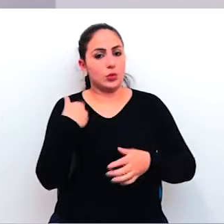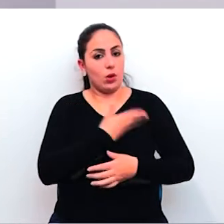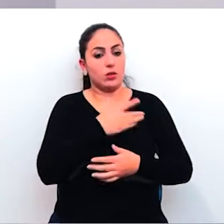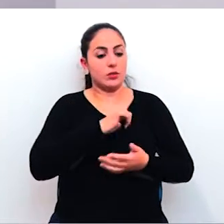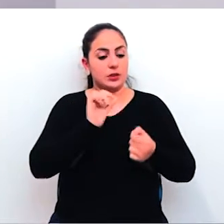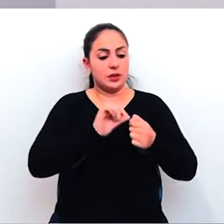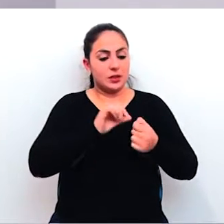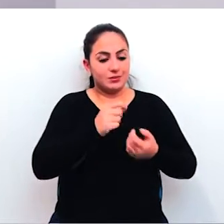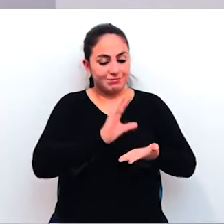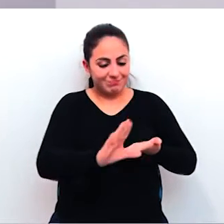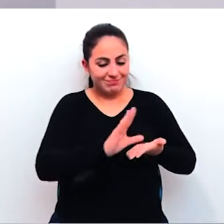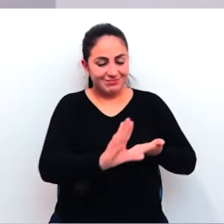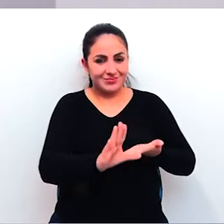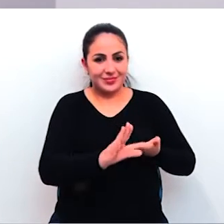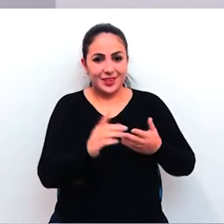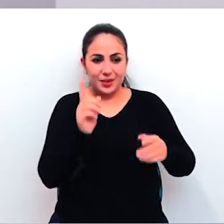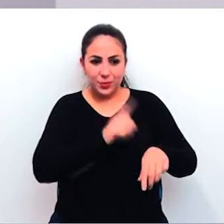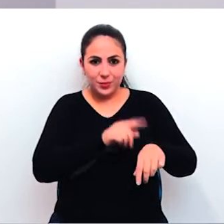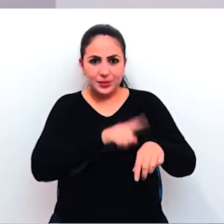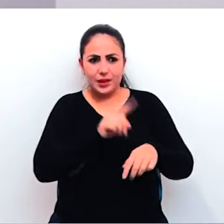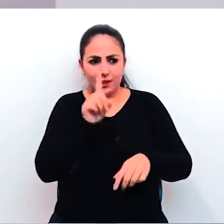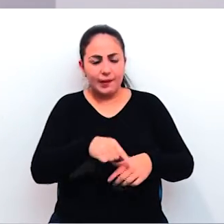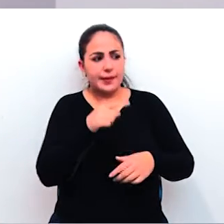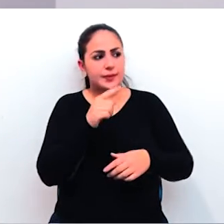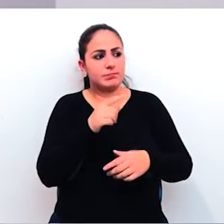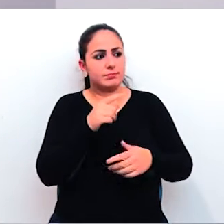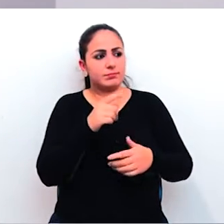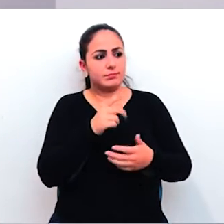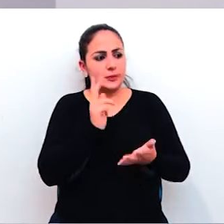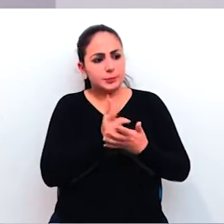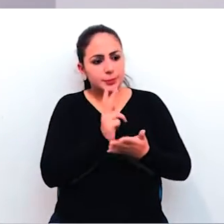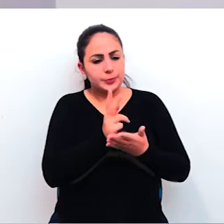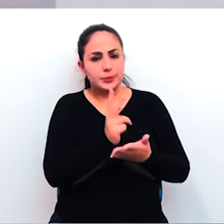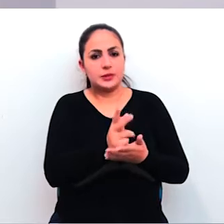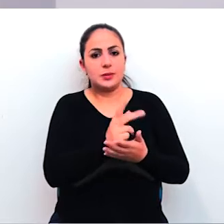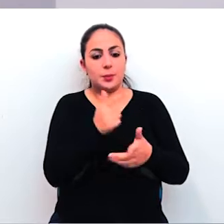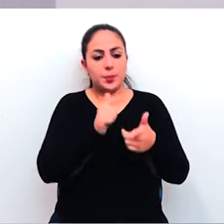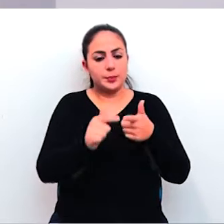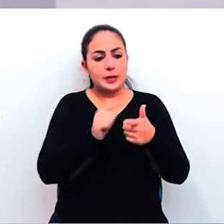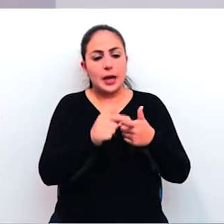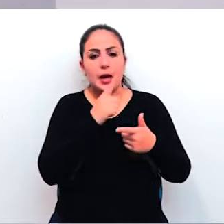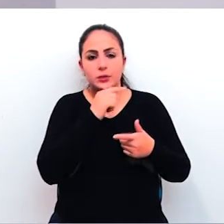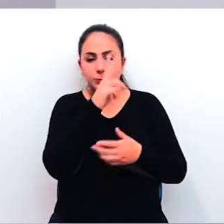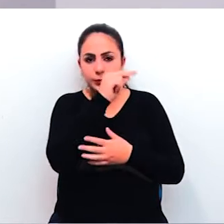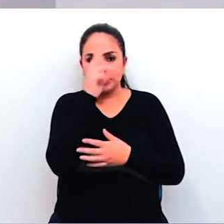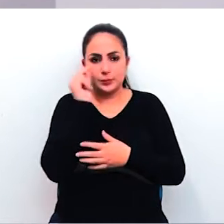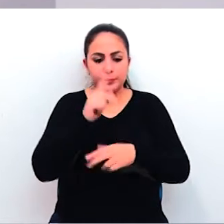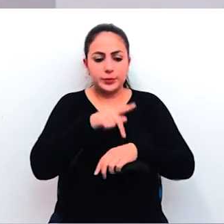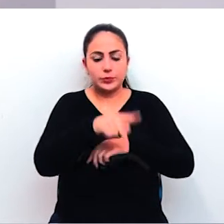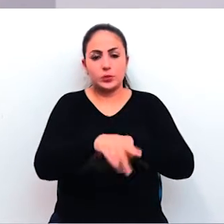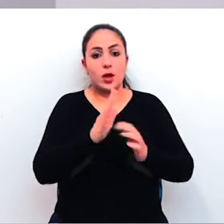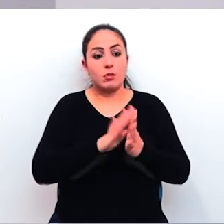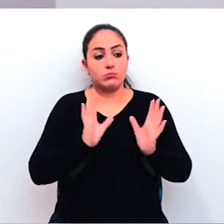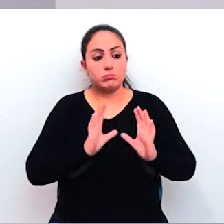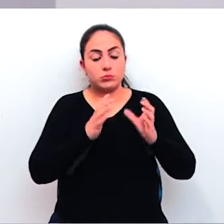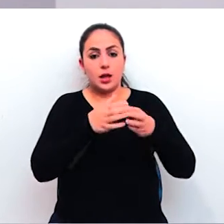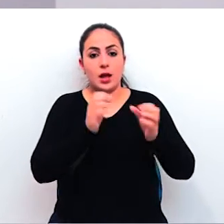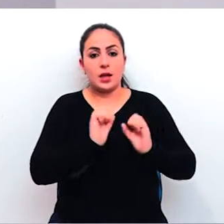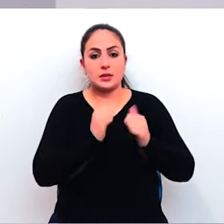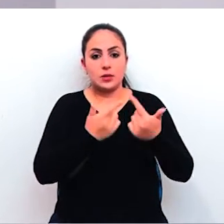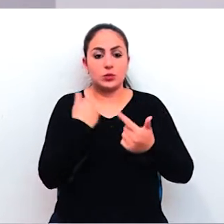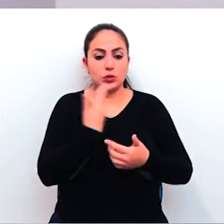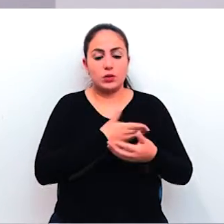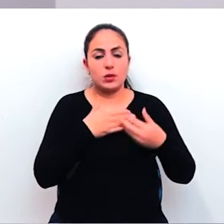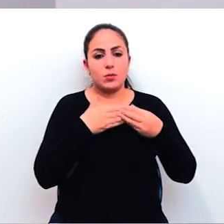em situações que são rotineiras o problema das águas no município de passo fundo então são conjunto de